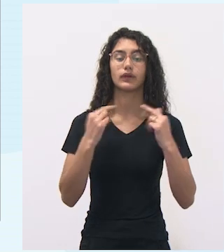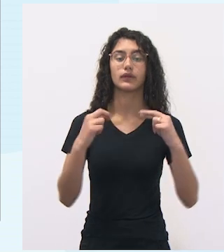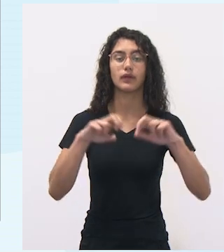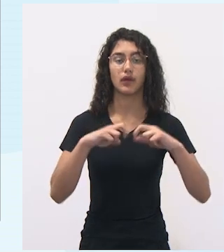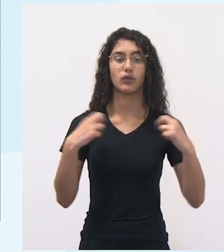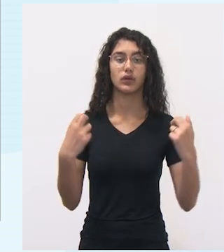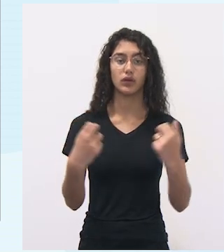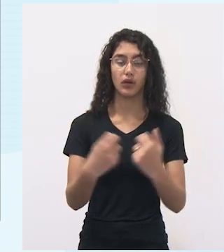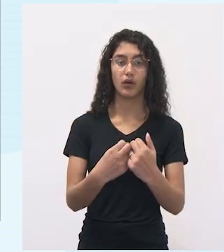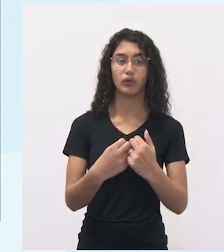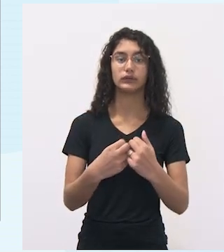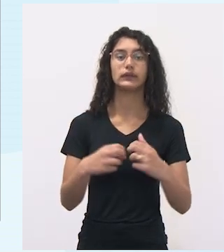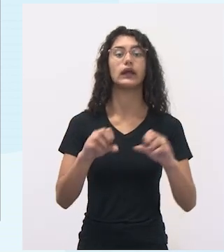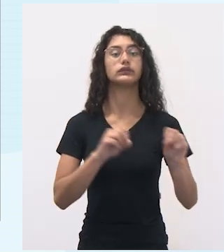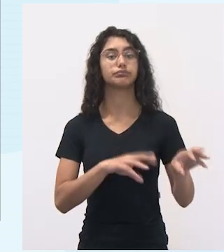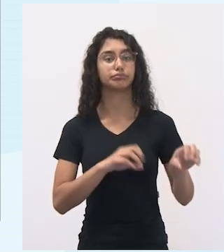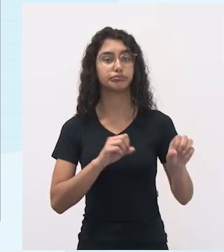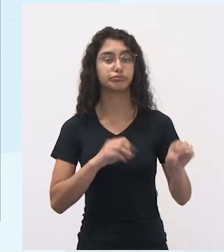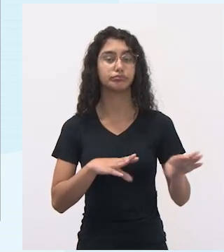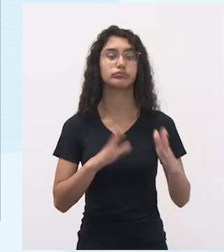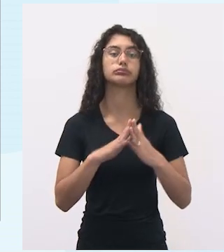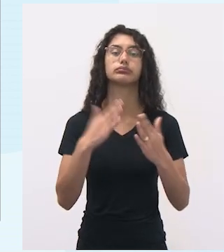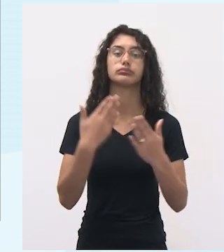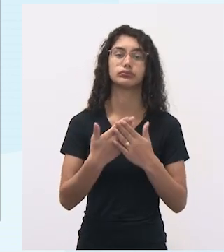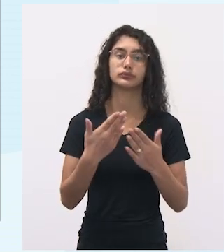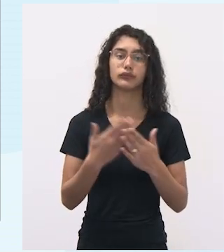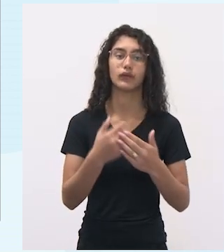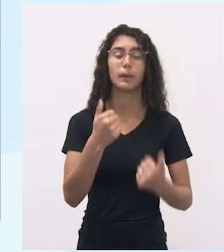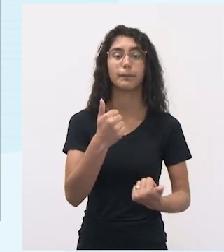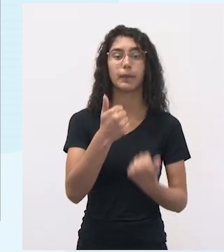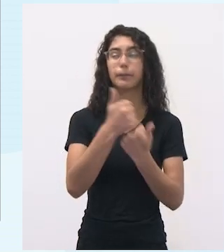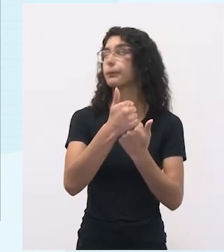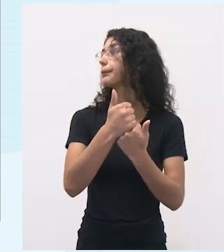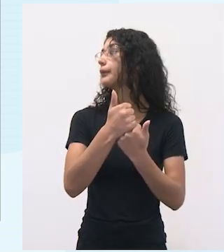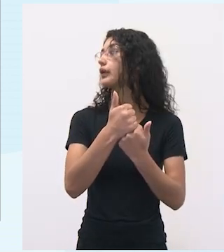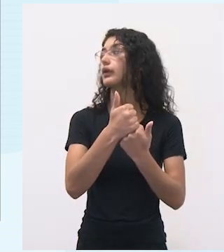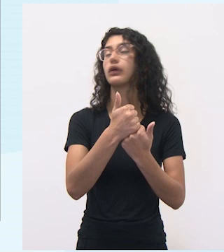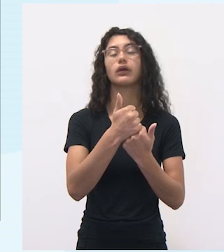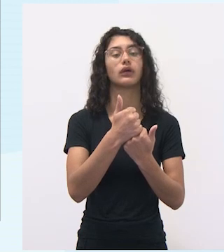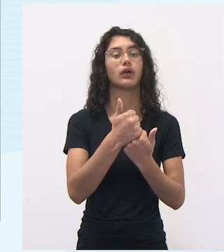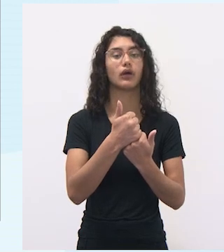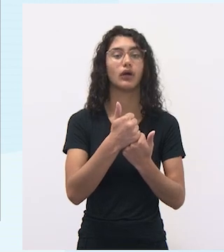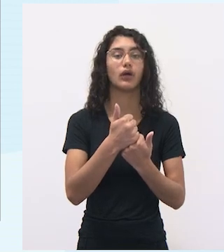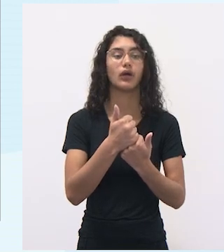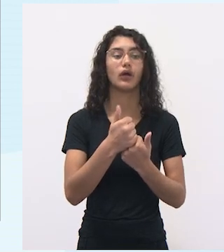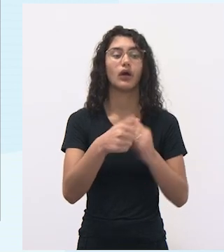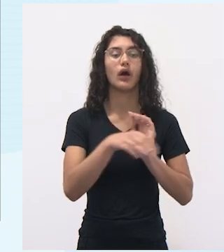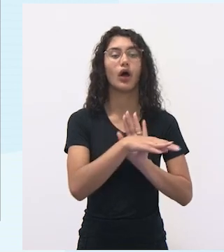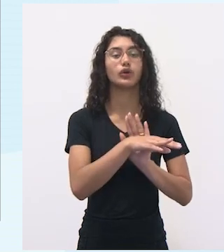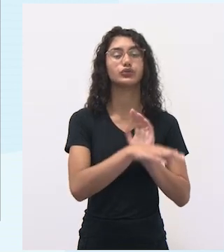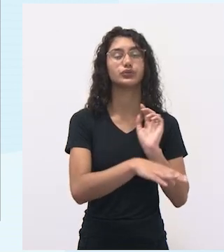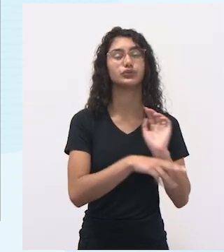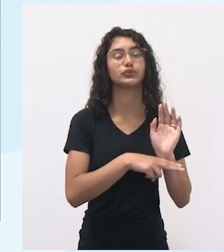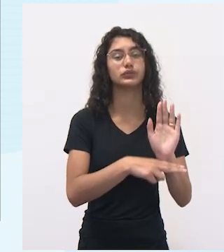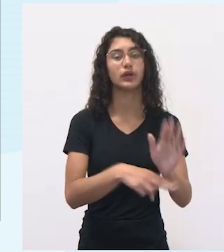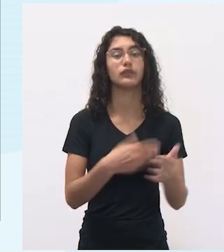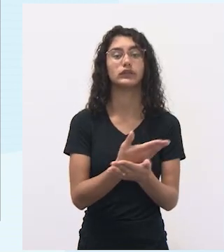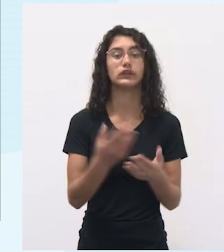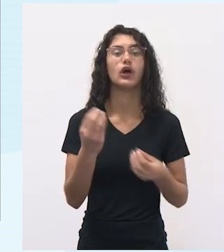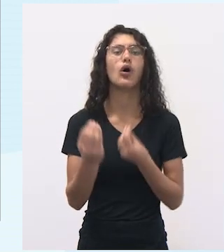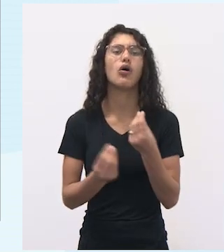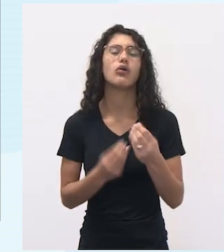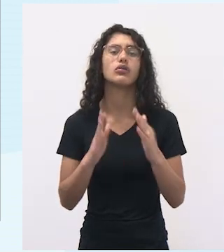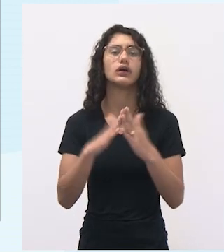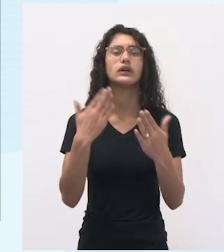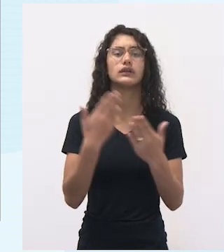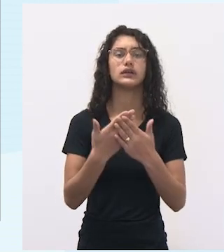diretorias de ensino. Outro material para apoiá-los nas análises dos indicadores da proficiência, onde que a escola se encontra